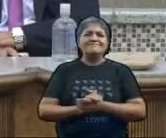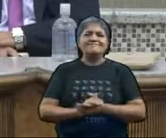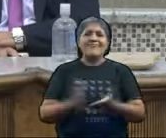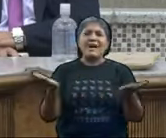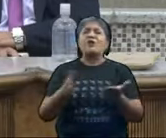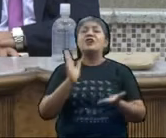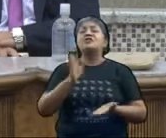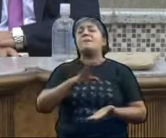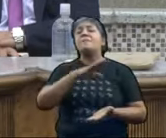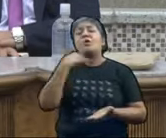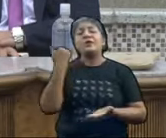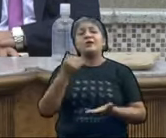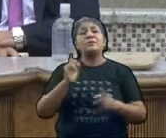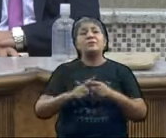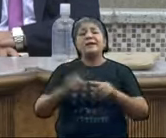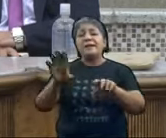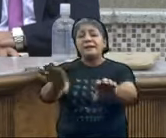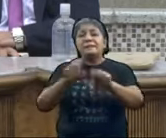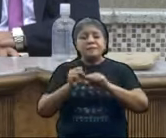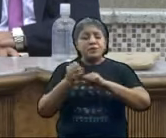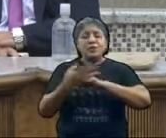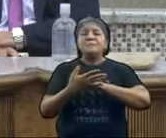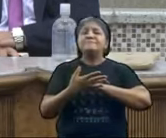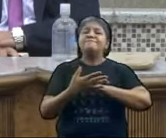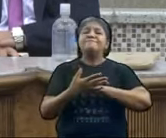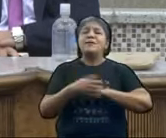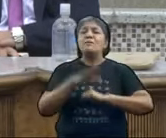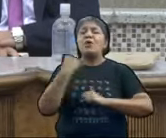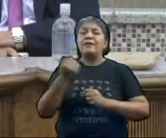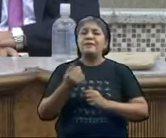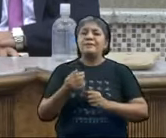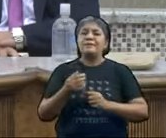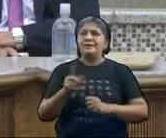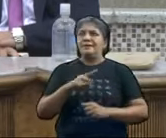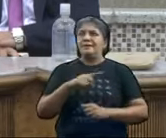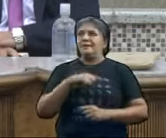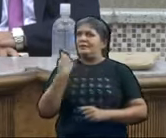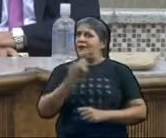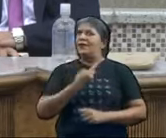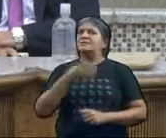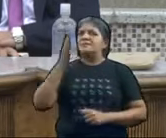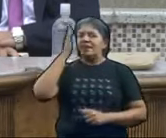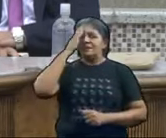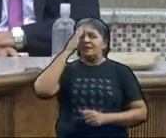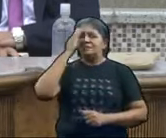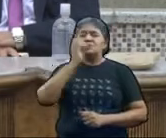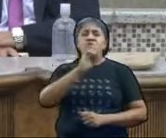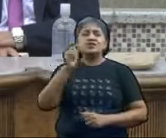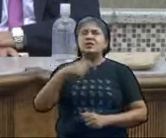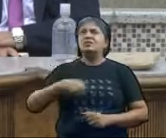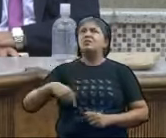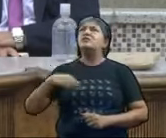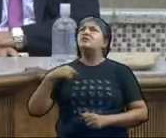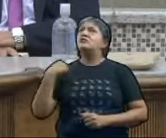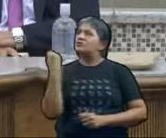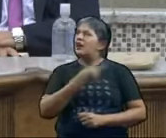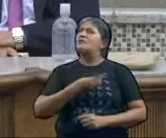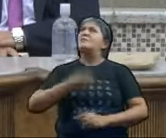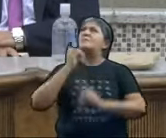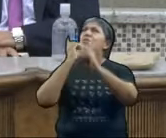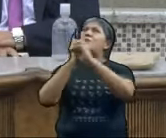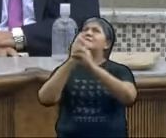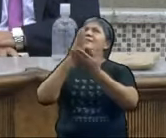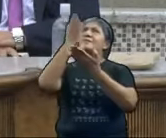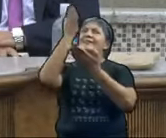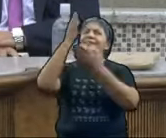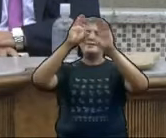como humanos isso dói em nós, mesmo sabendo que ele está na glória, mas como humanos isso dói em nós. A morte,